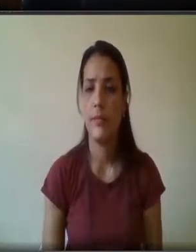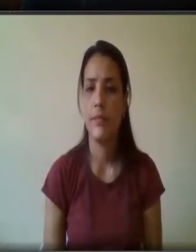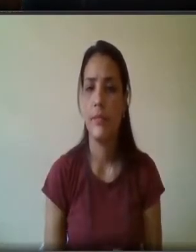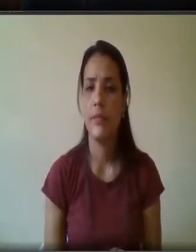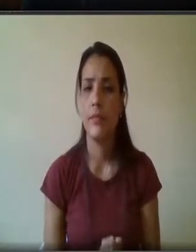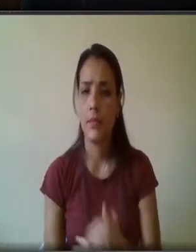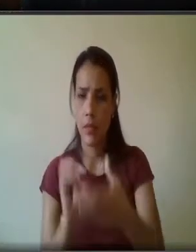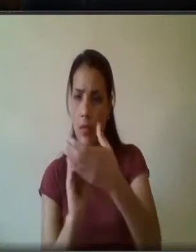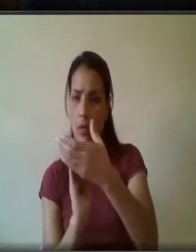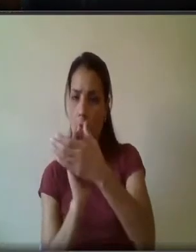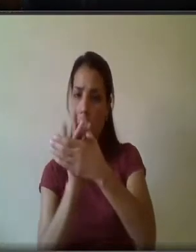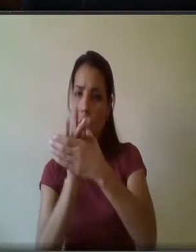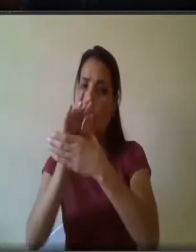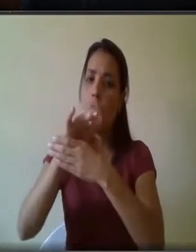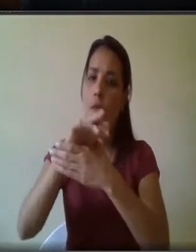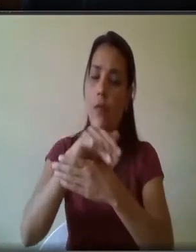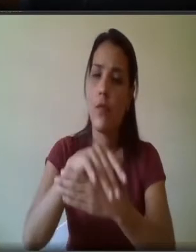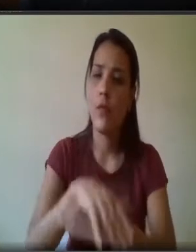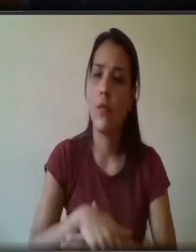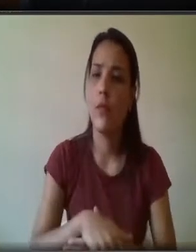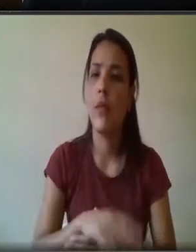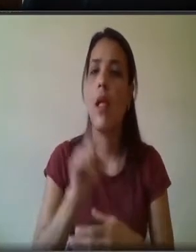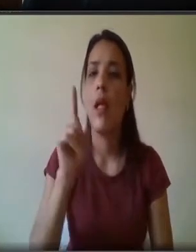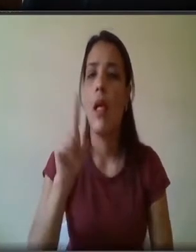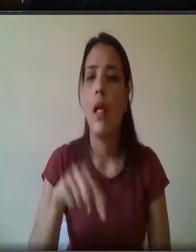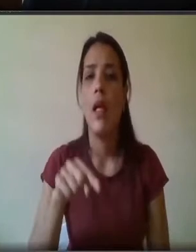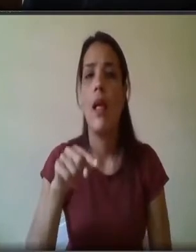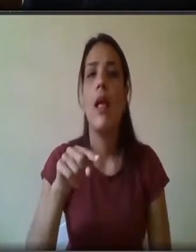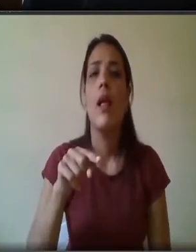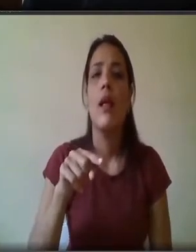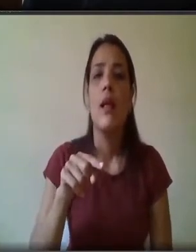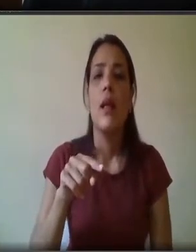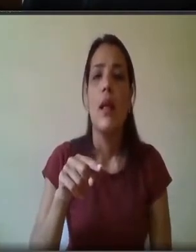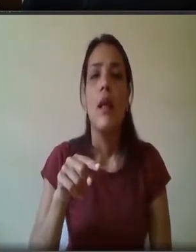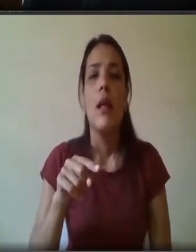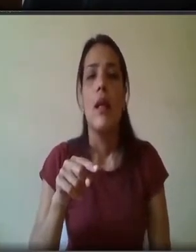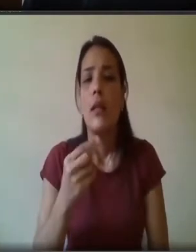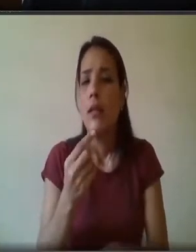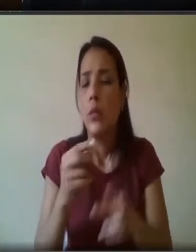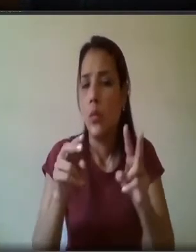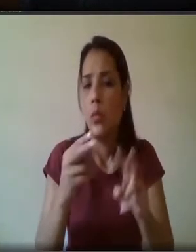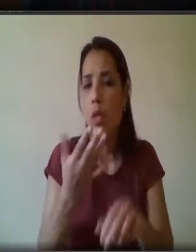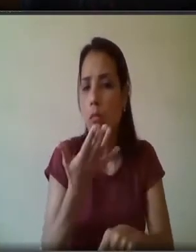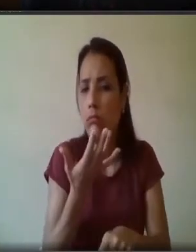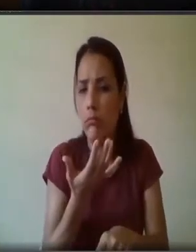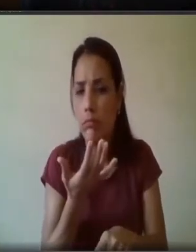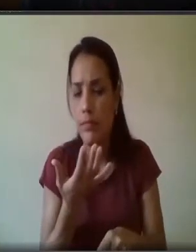trazem basalto. Basalto é uma matéria extremamente rica